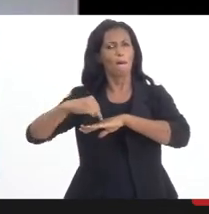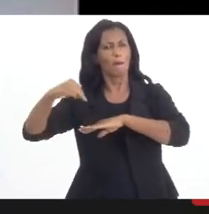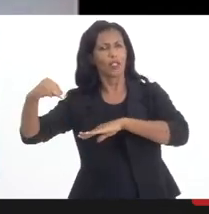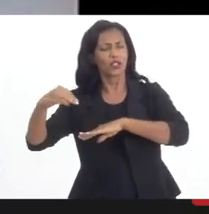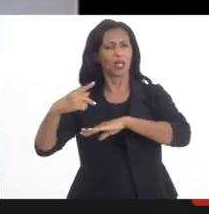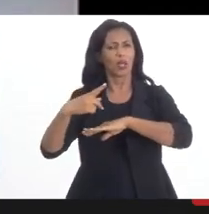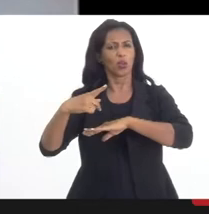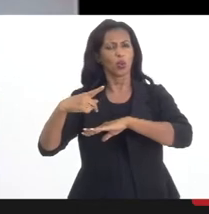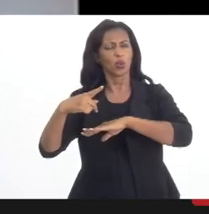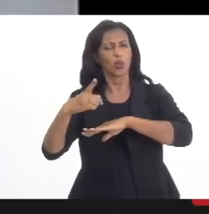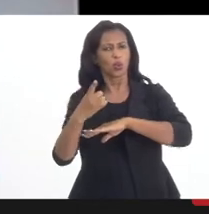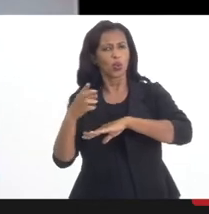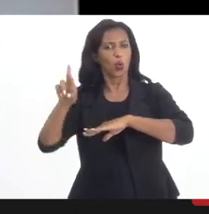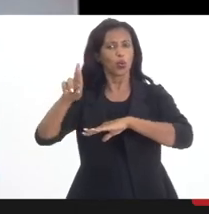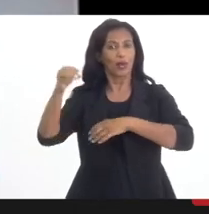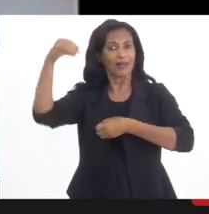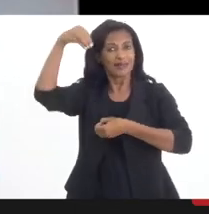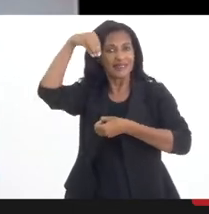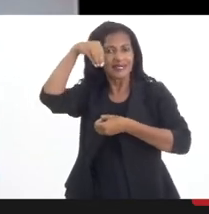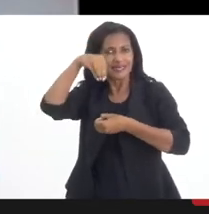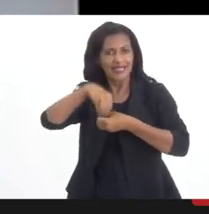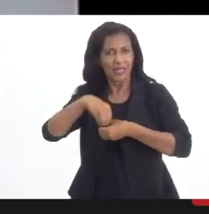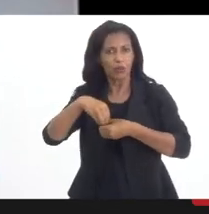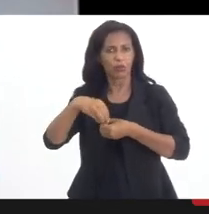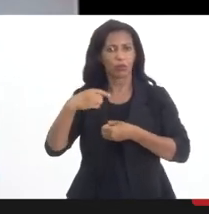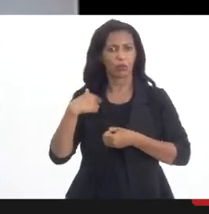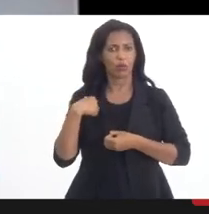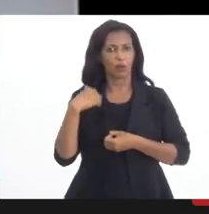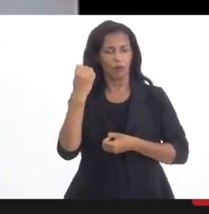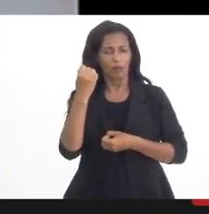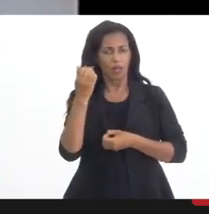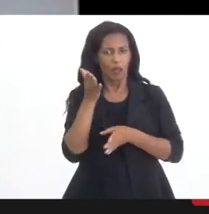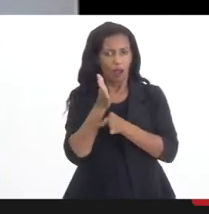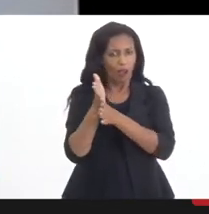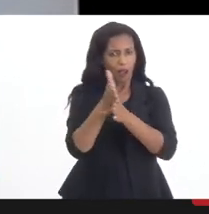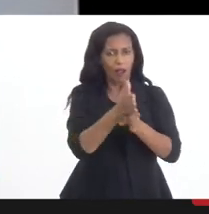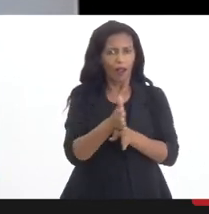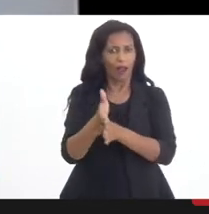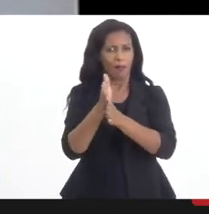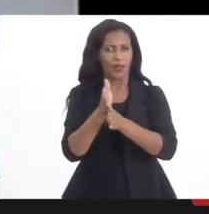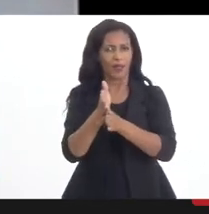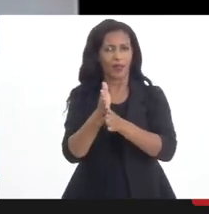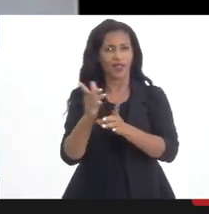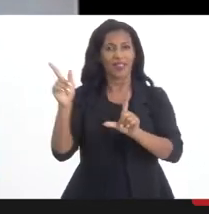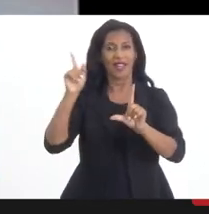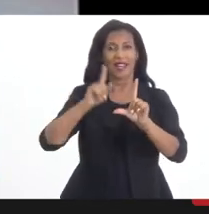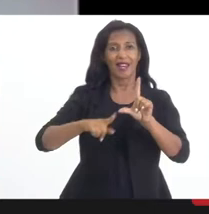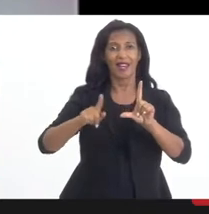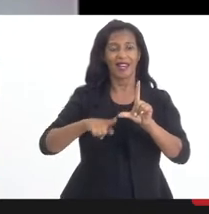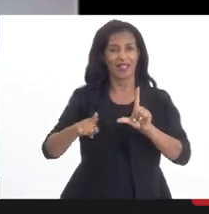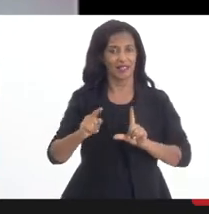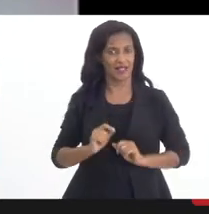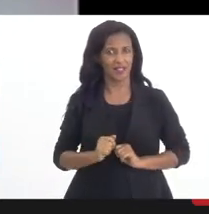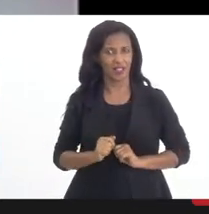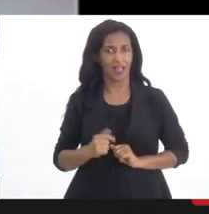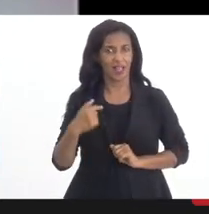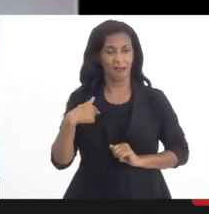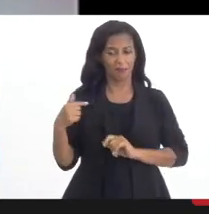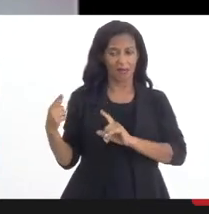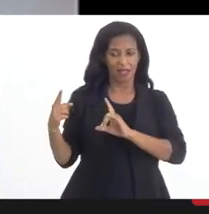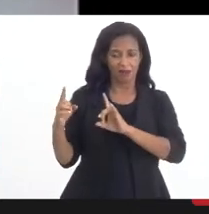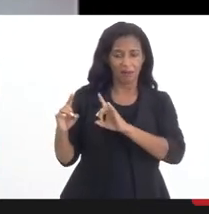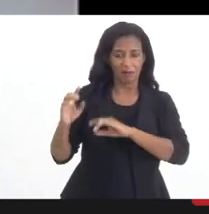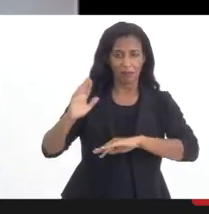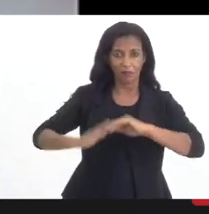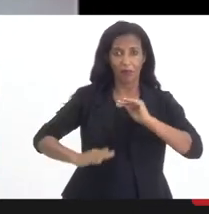de doutorado dentro da minha linha de atuação acadêmica, que é literatura, que é letras. Inclusive, essa minha especialização foi